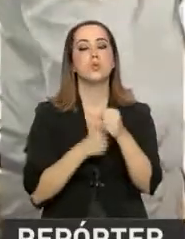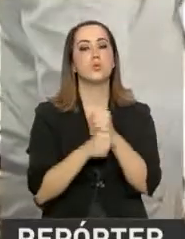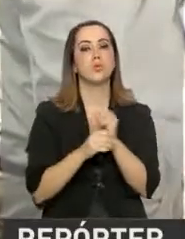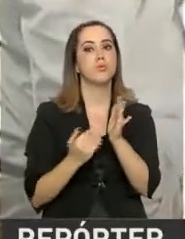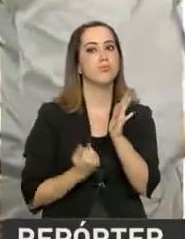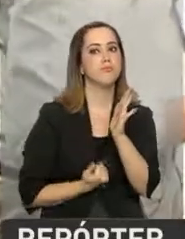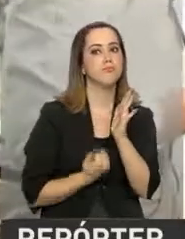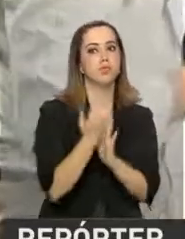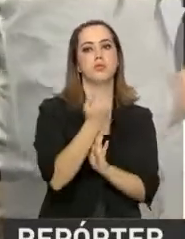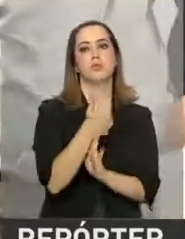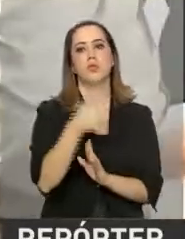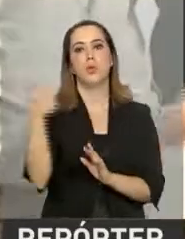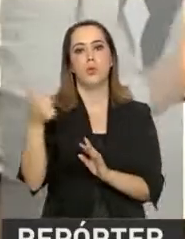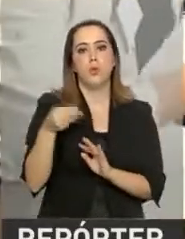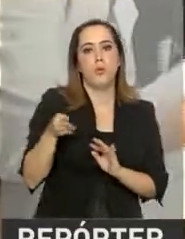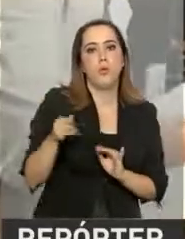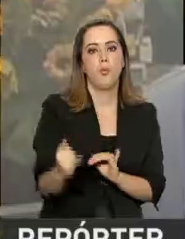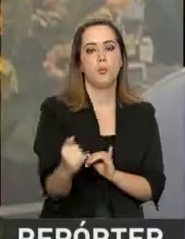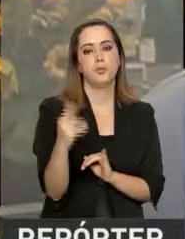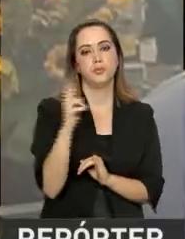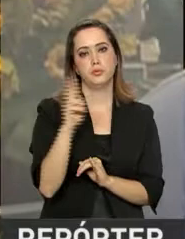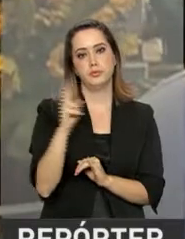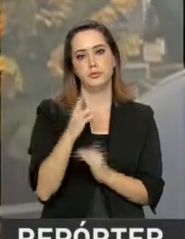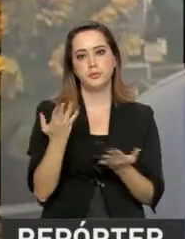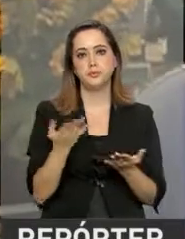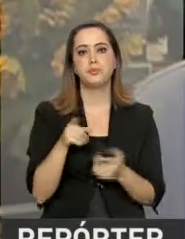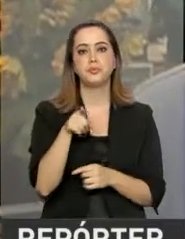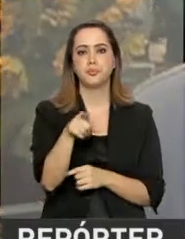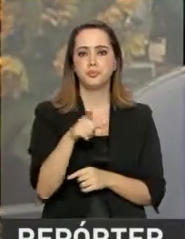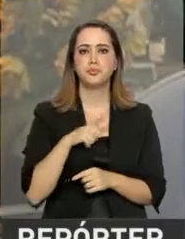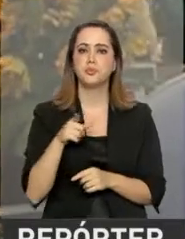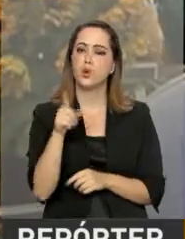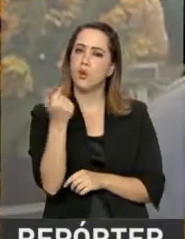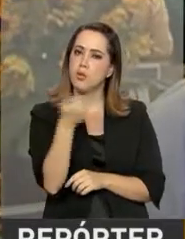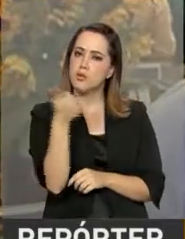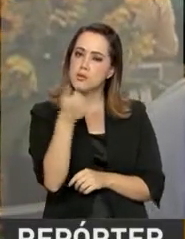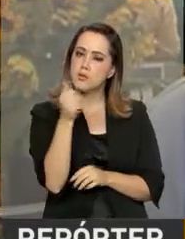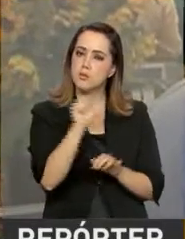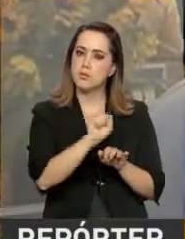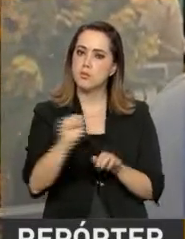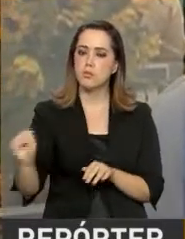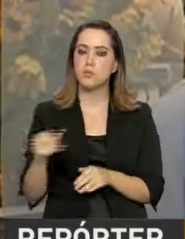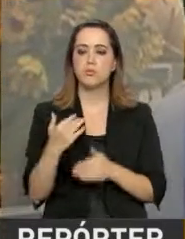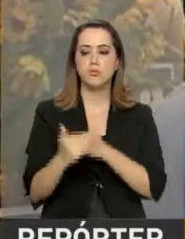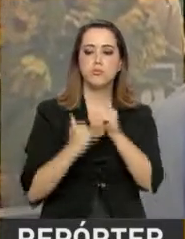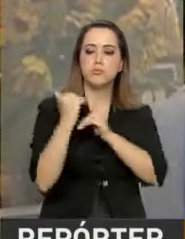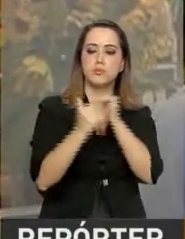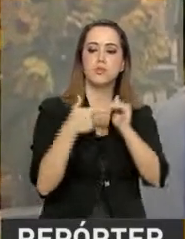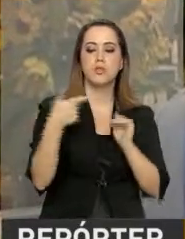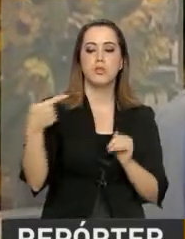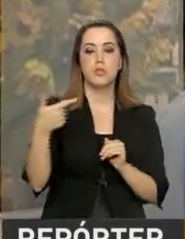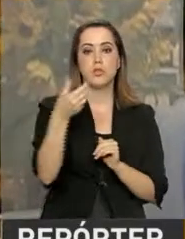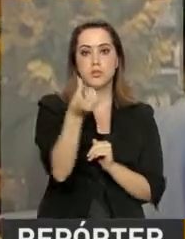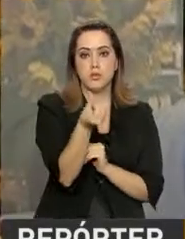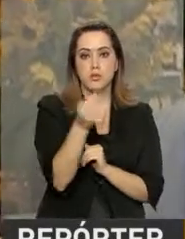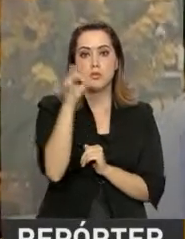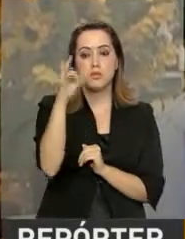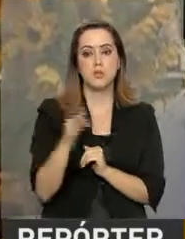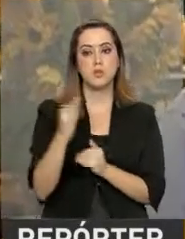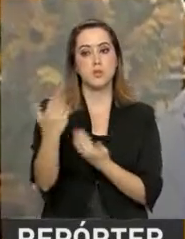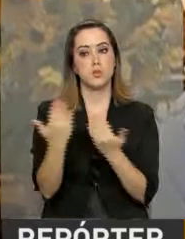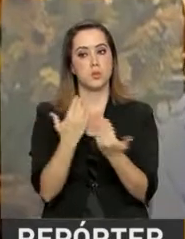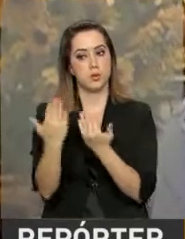um bilhão e duzentos milhões de reais esse primeiro semestre a gente teve um aumento de 26 por cento no volume de exportações